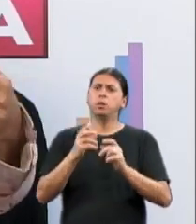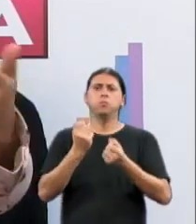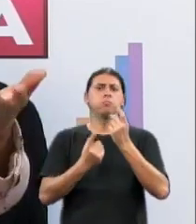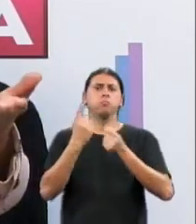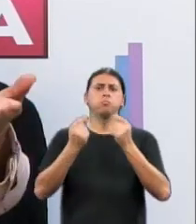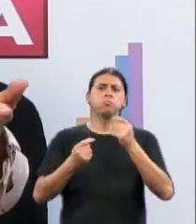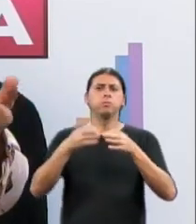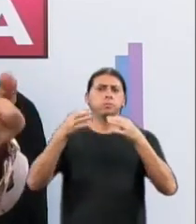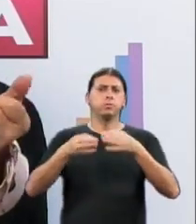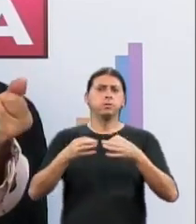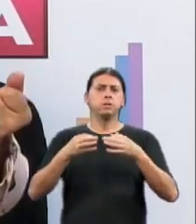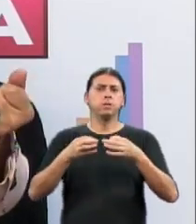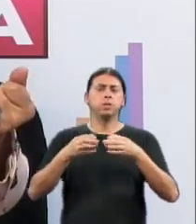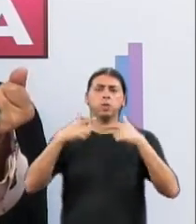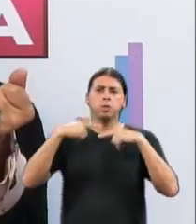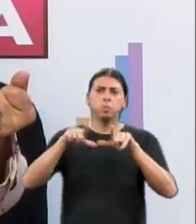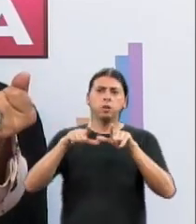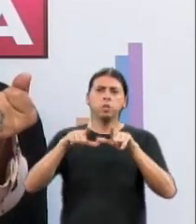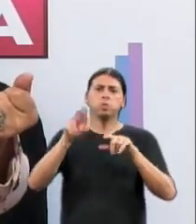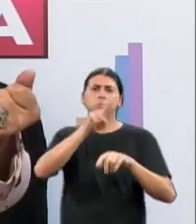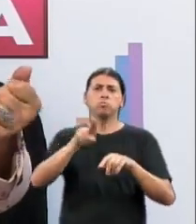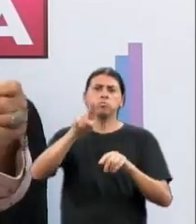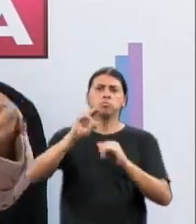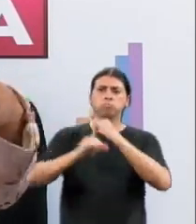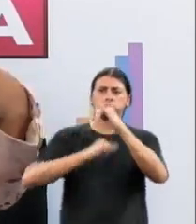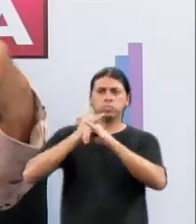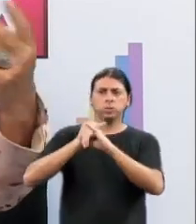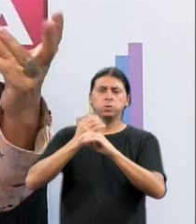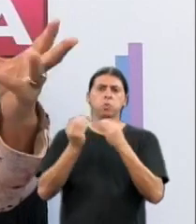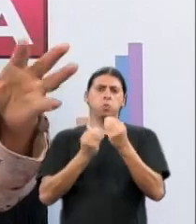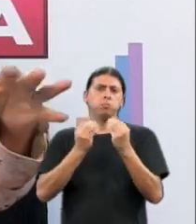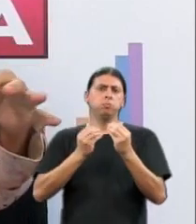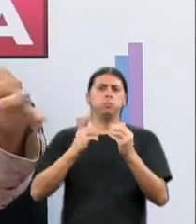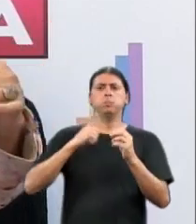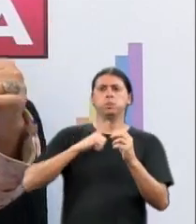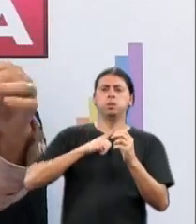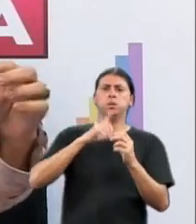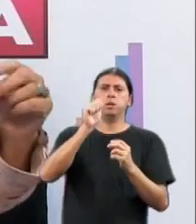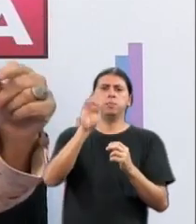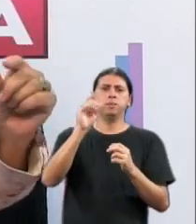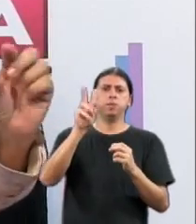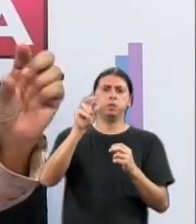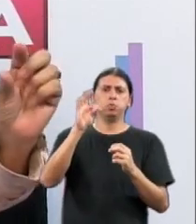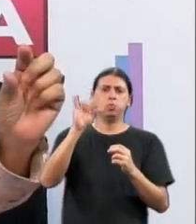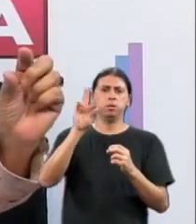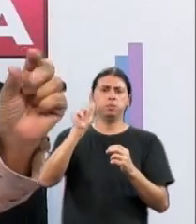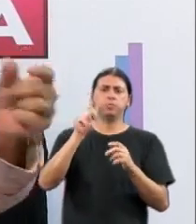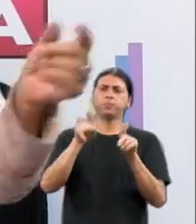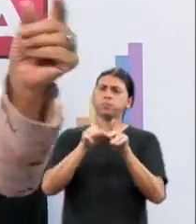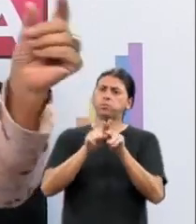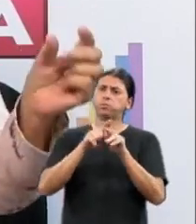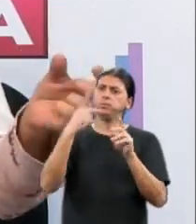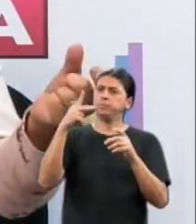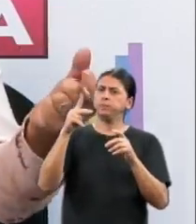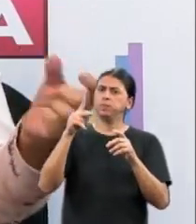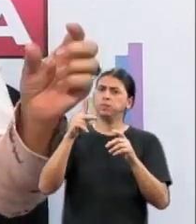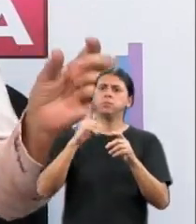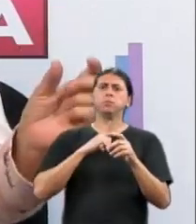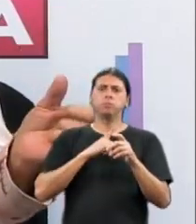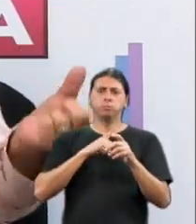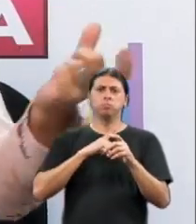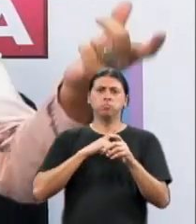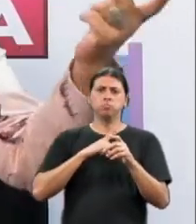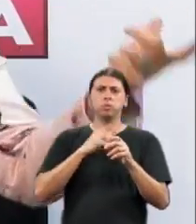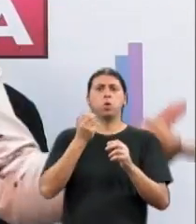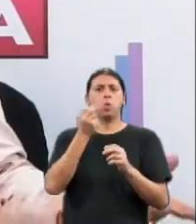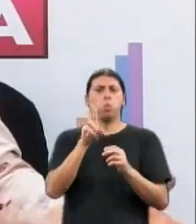que a linguagem utilizada pela internet, com as suas abreviaturas, com as suas, forças, né, ou forças